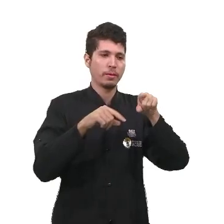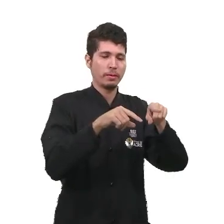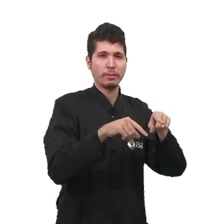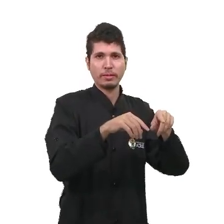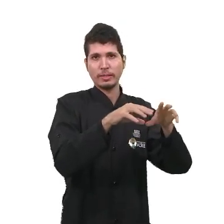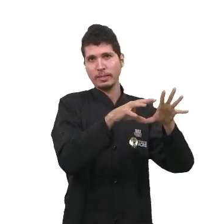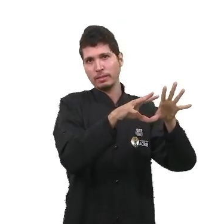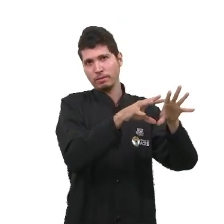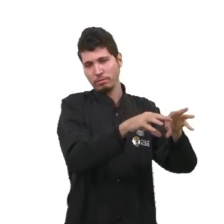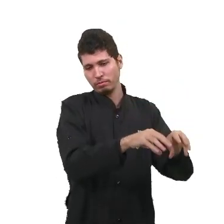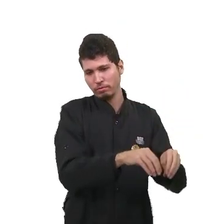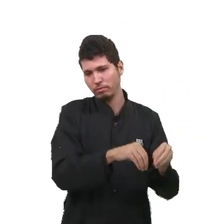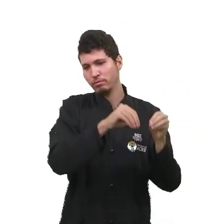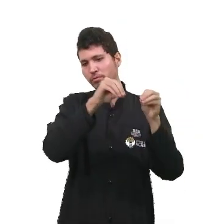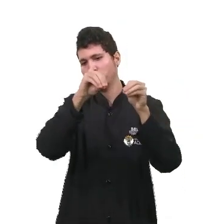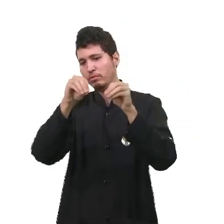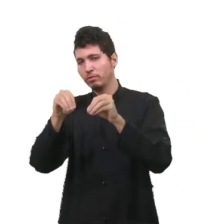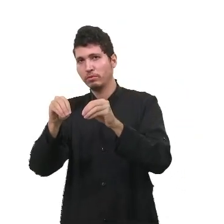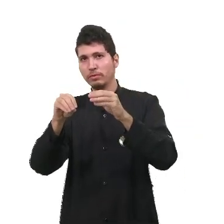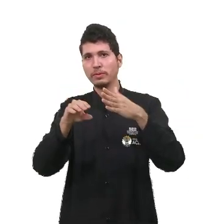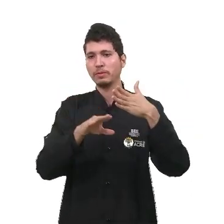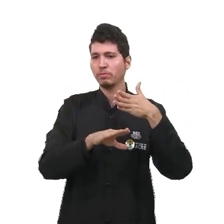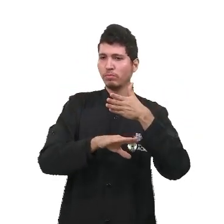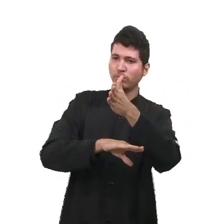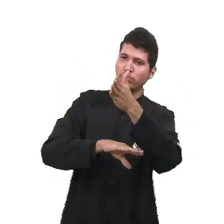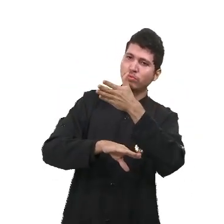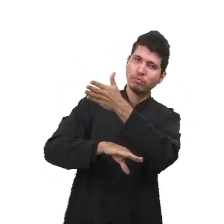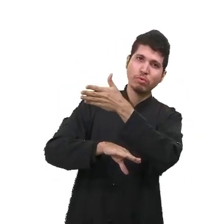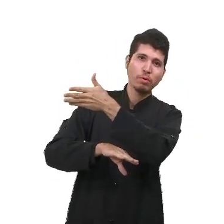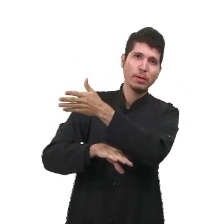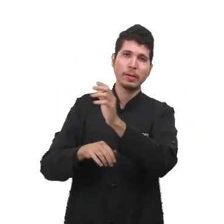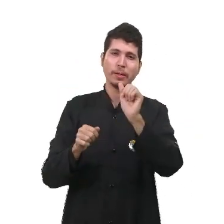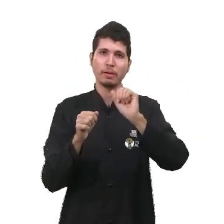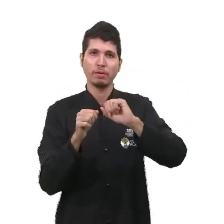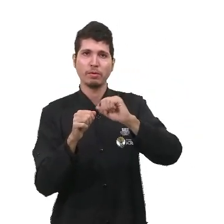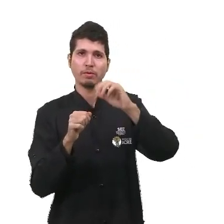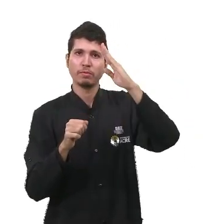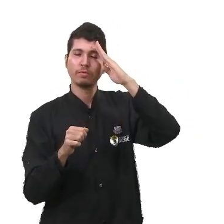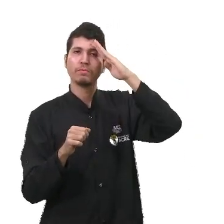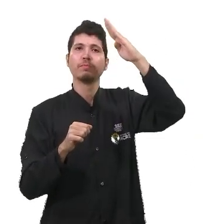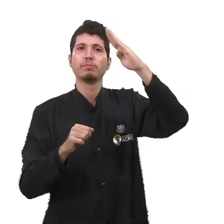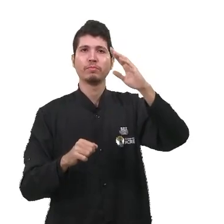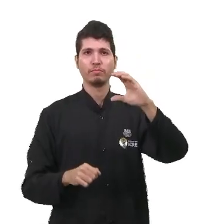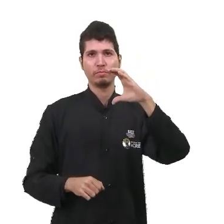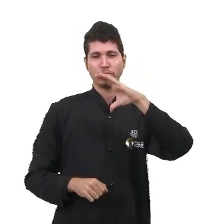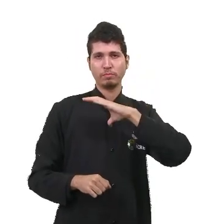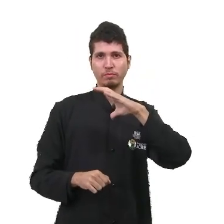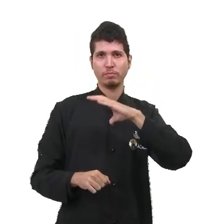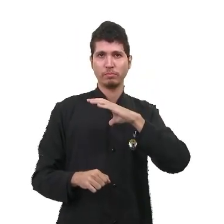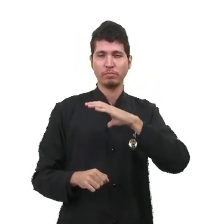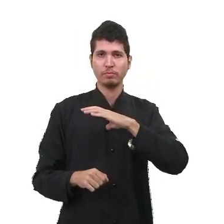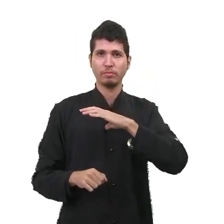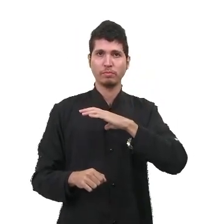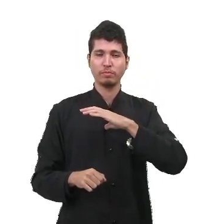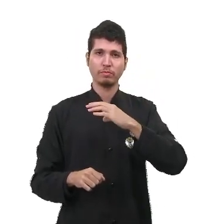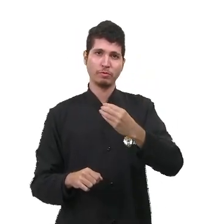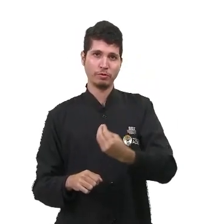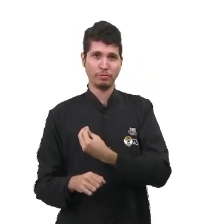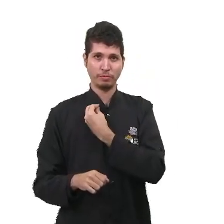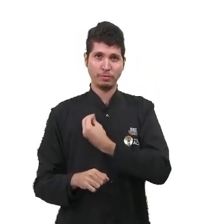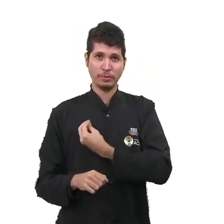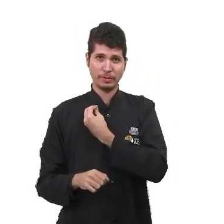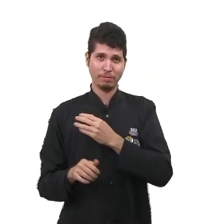vão em direção às fábricas que ficavam principalmente nas cidades. eles acabam vivendo aí em